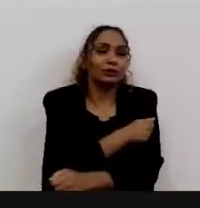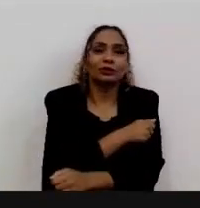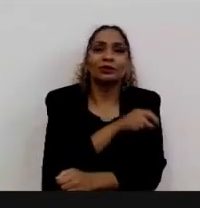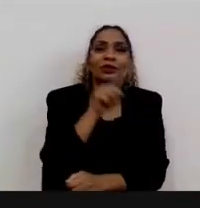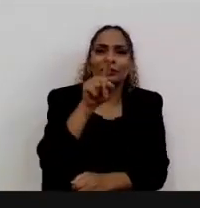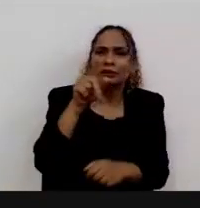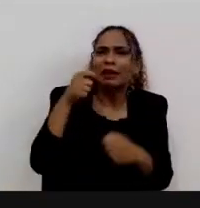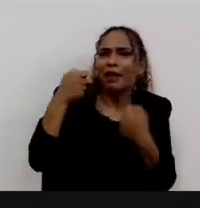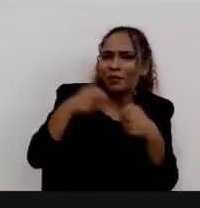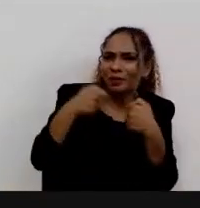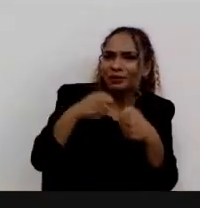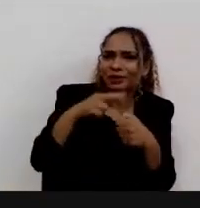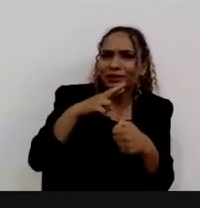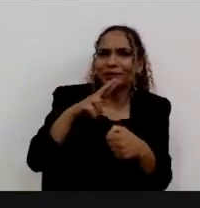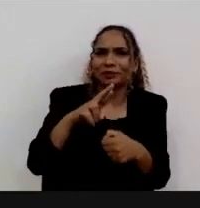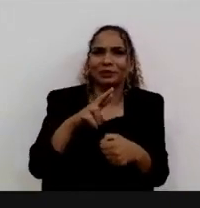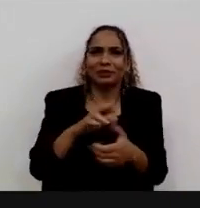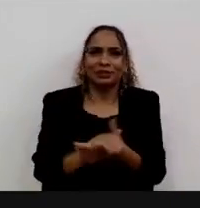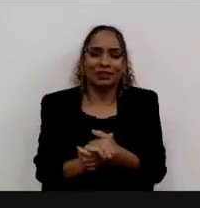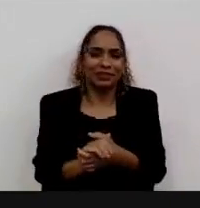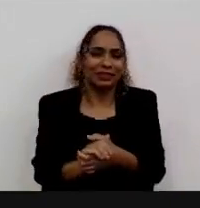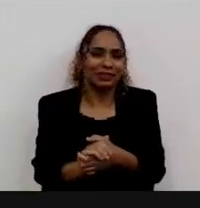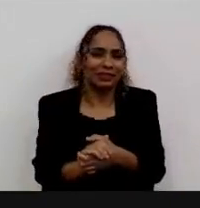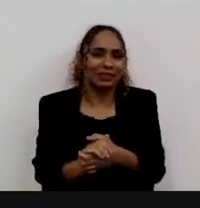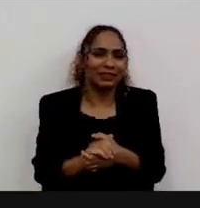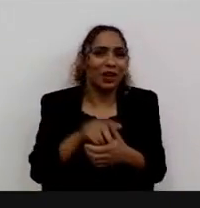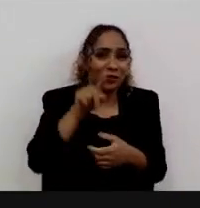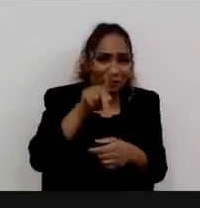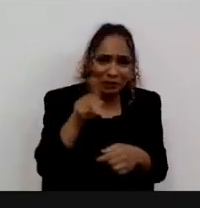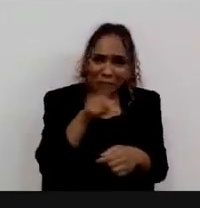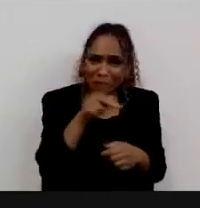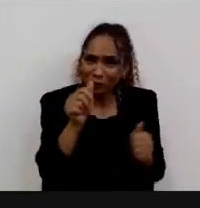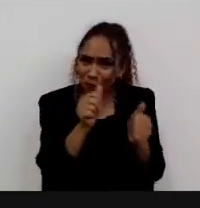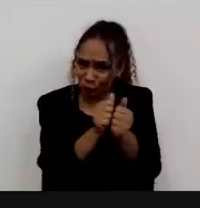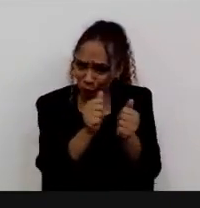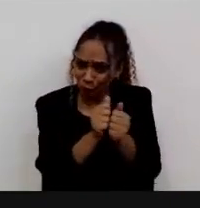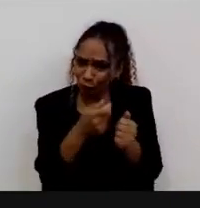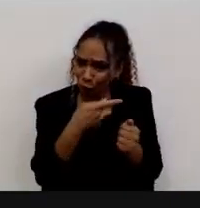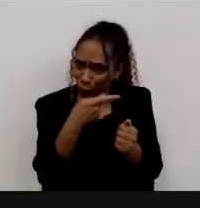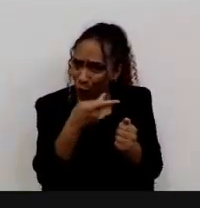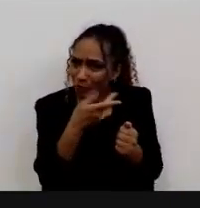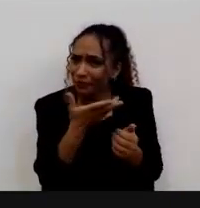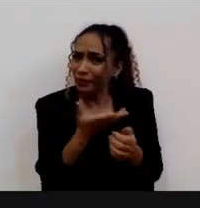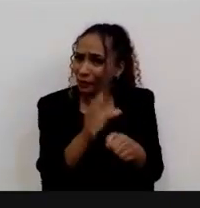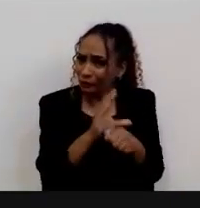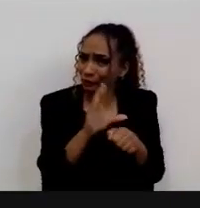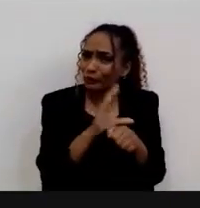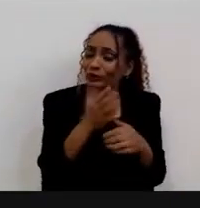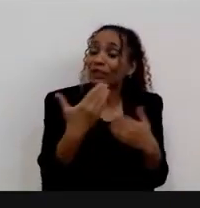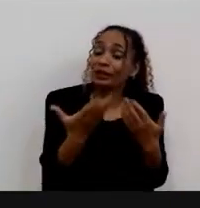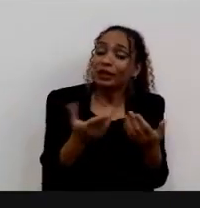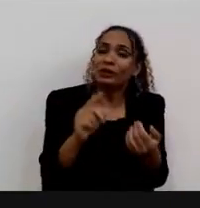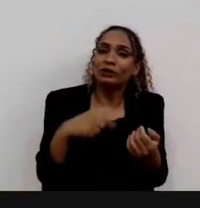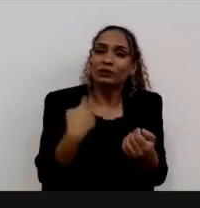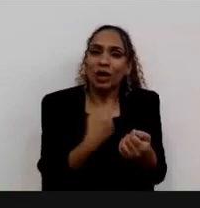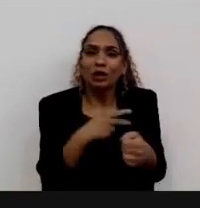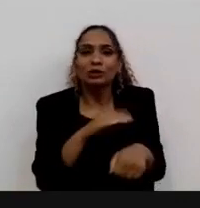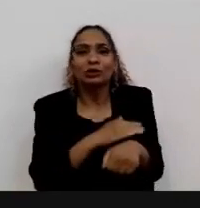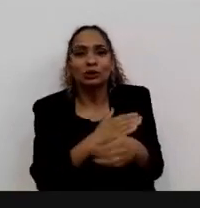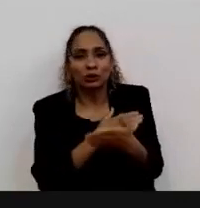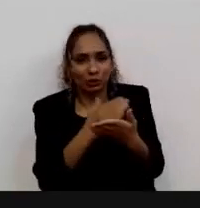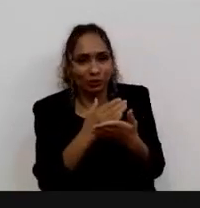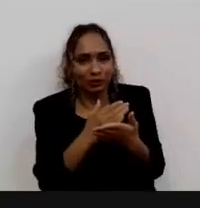Nilson. Ele está por dentro. Ele era professor junto comigo nos cursos. Então, a gente começou inicialmente com um